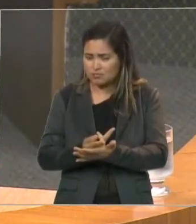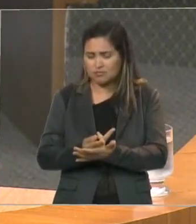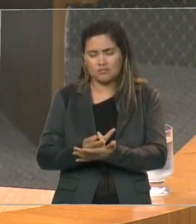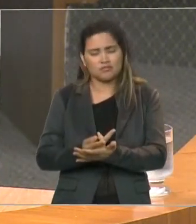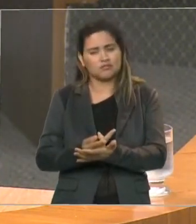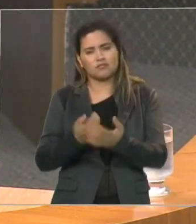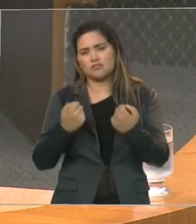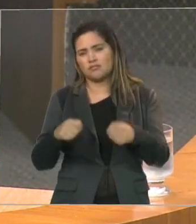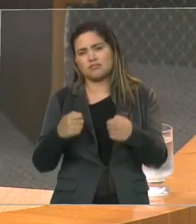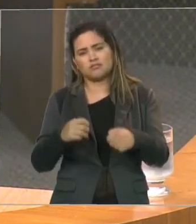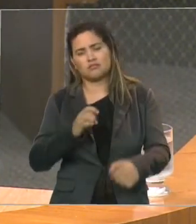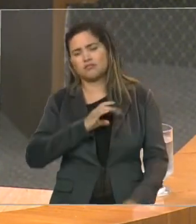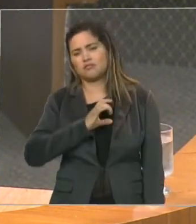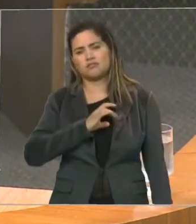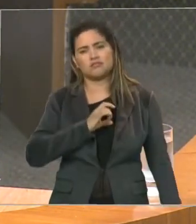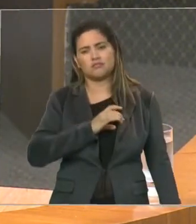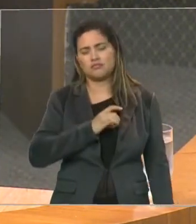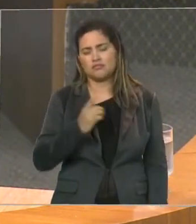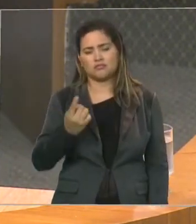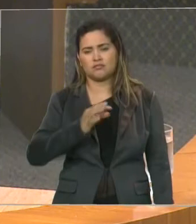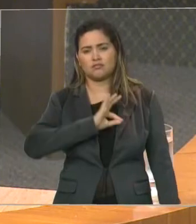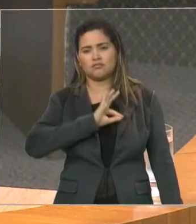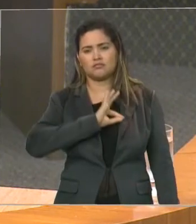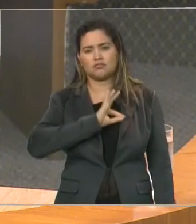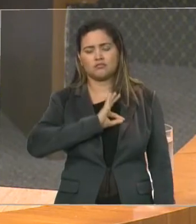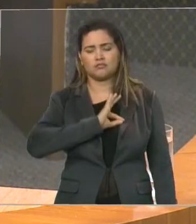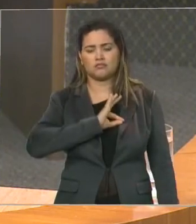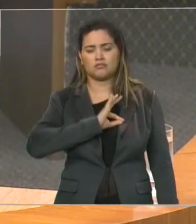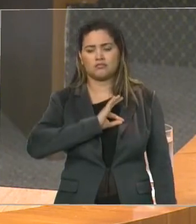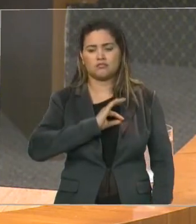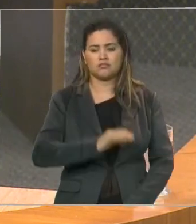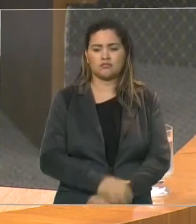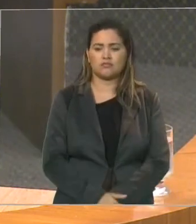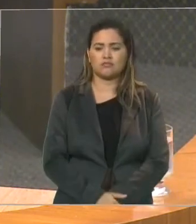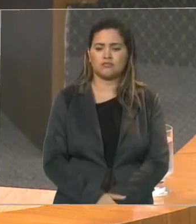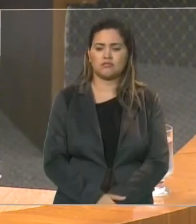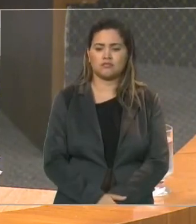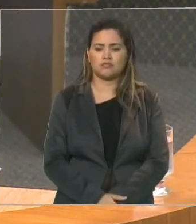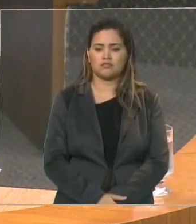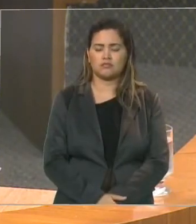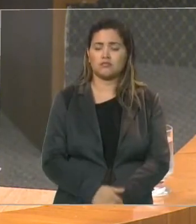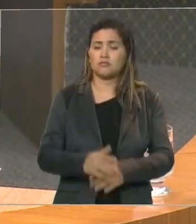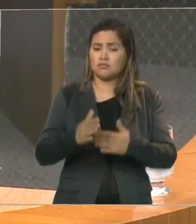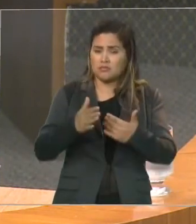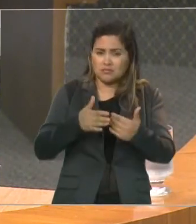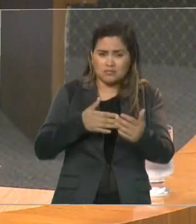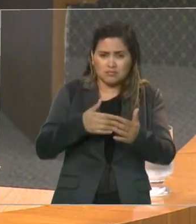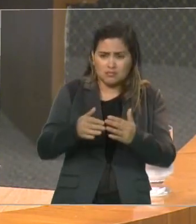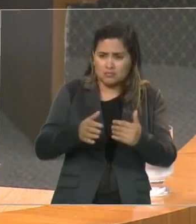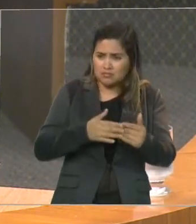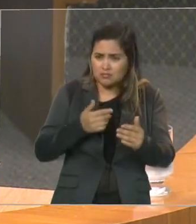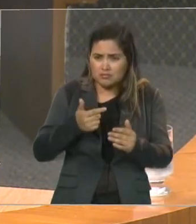dos oficiais aqui. Fora disso, qualquer outra que seja a decisão, é porque o governo